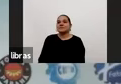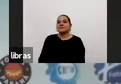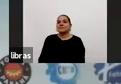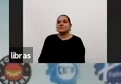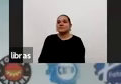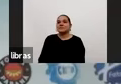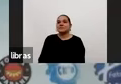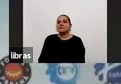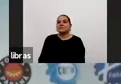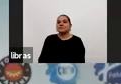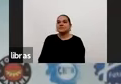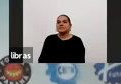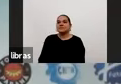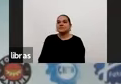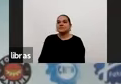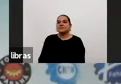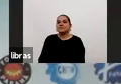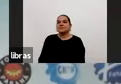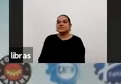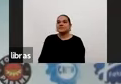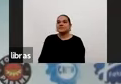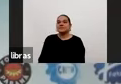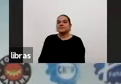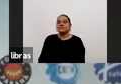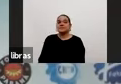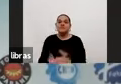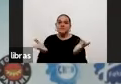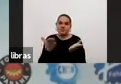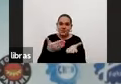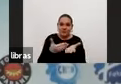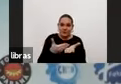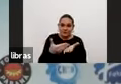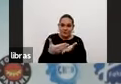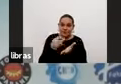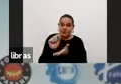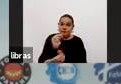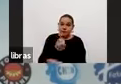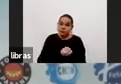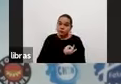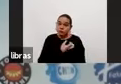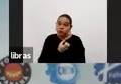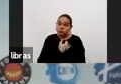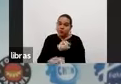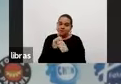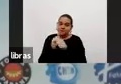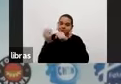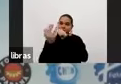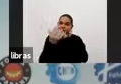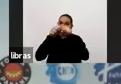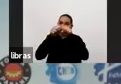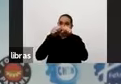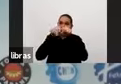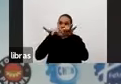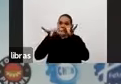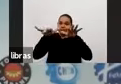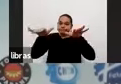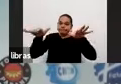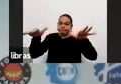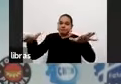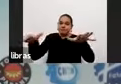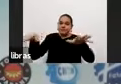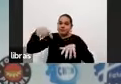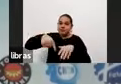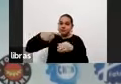Vamos iniciar aqui com vocês, passando para vocês os dados da evolução da pandemia do Covid-19 aqui em